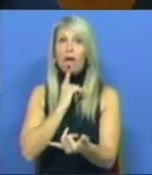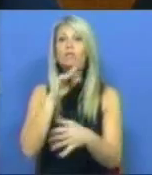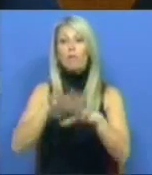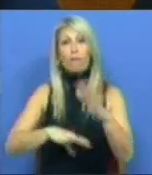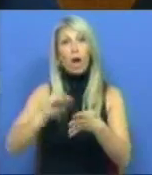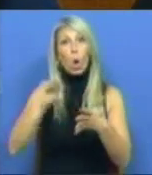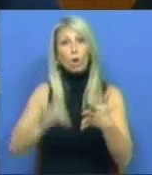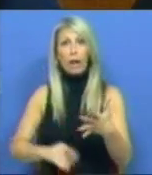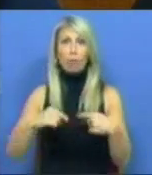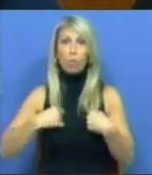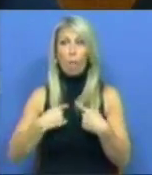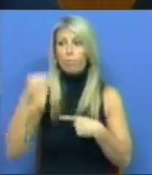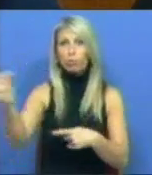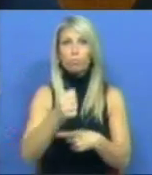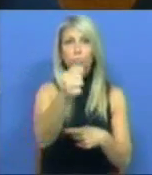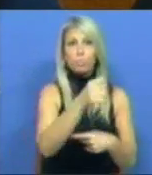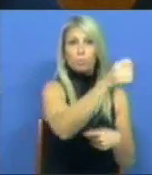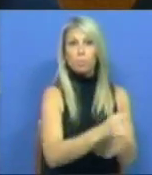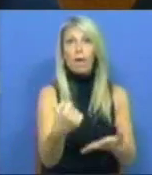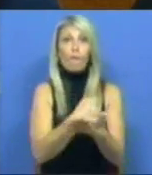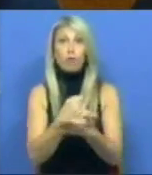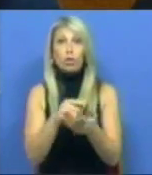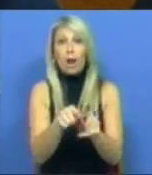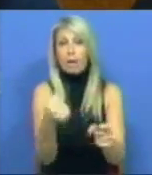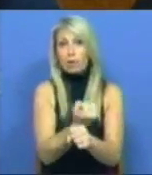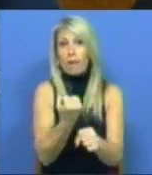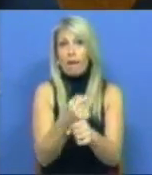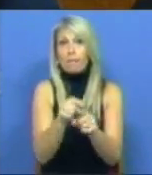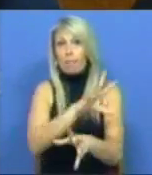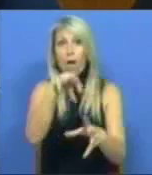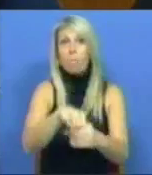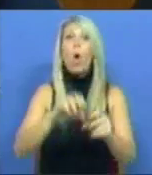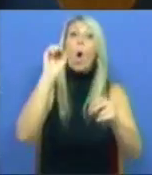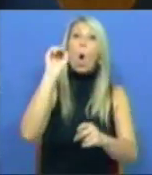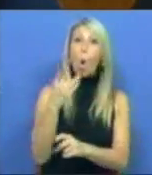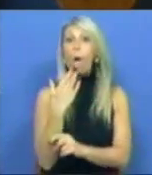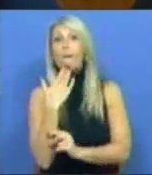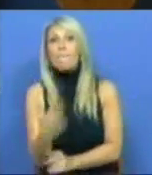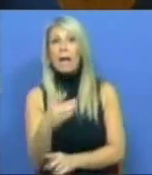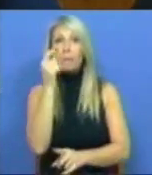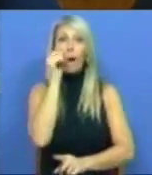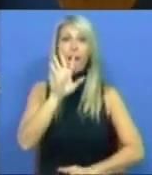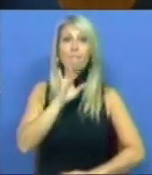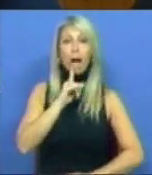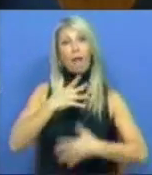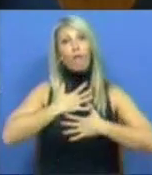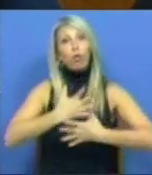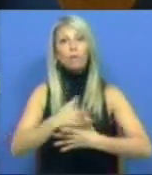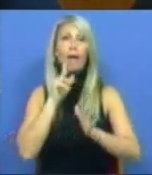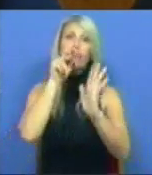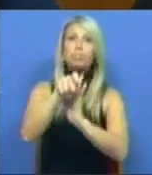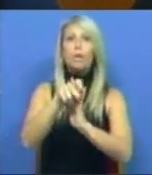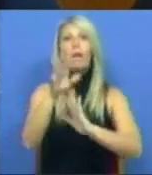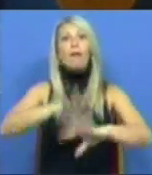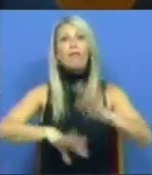ação educativa ou de associações de pais que pedem aos pais para se voluntariar para fazer a vigilância de crianças de primeiro